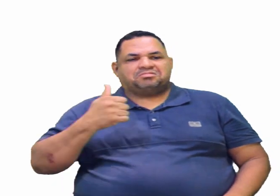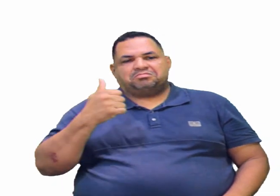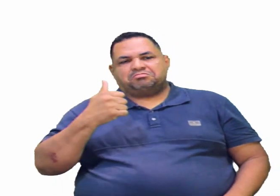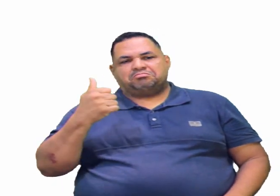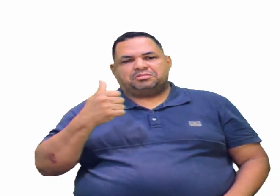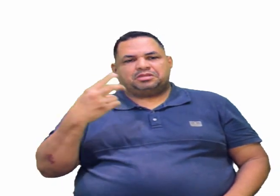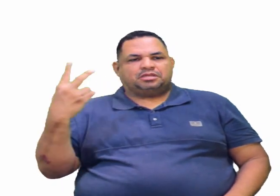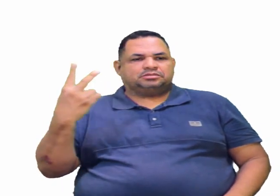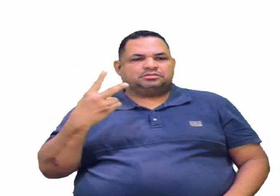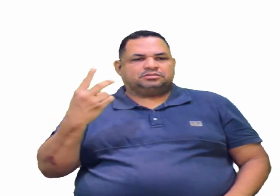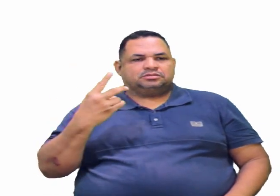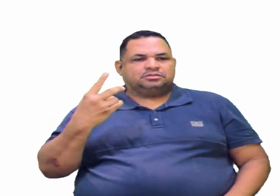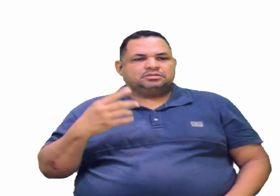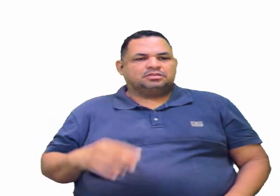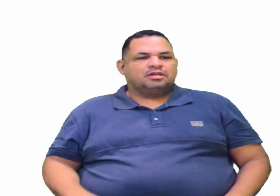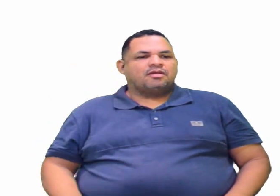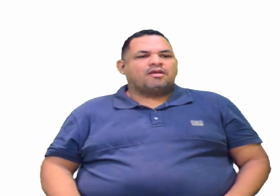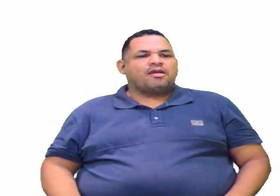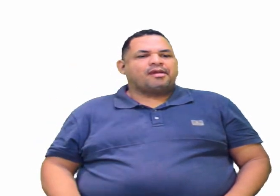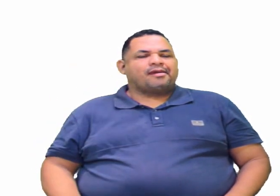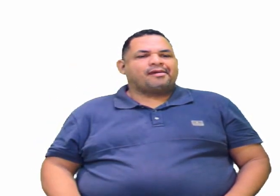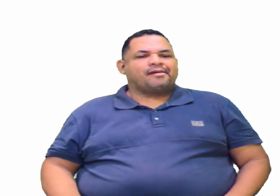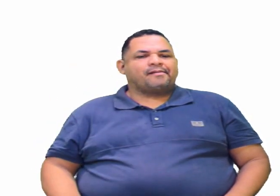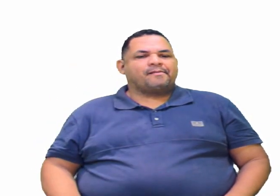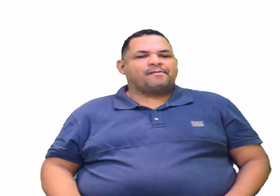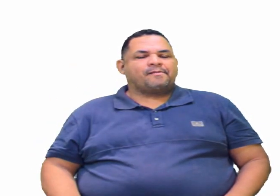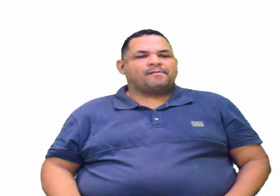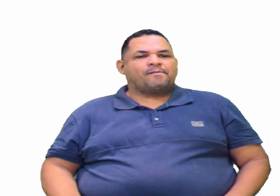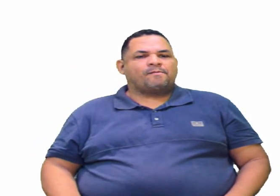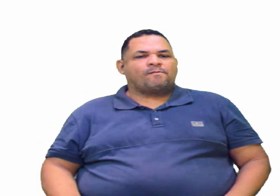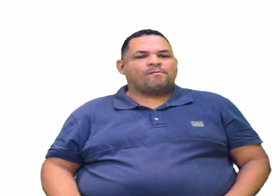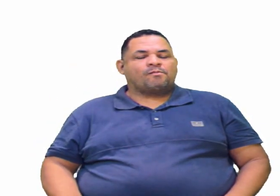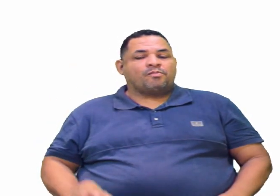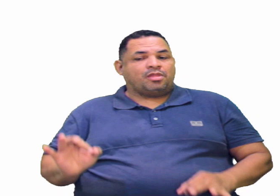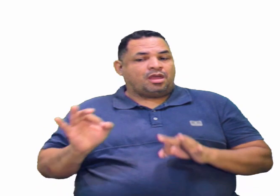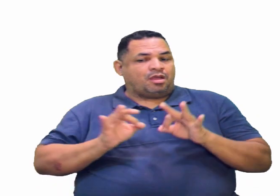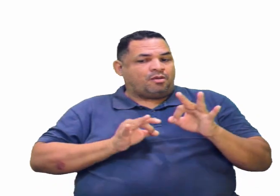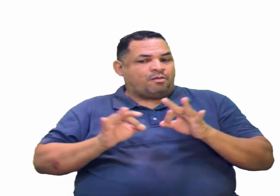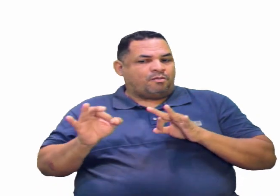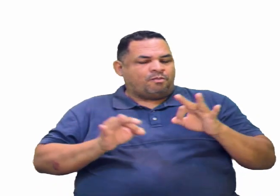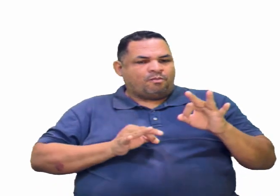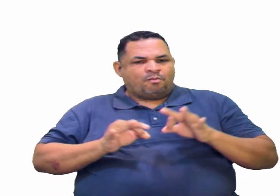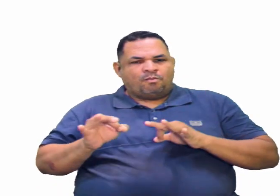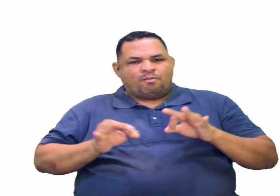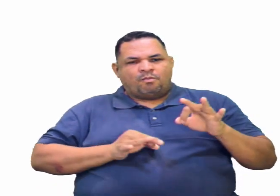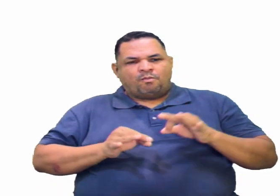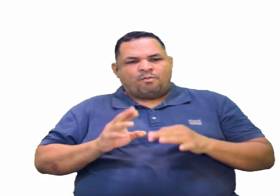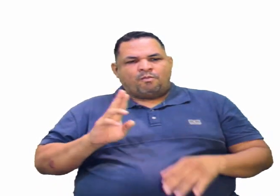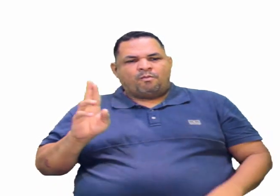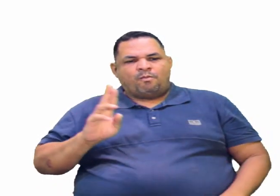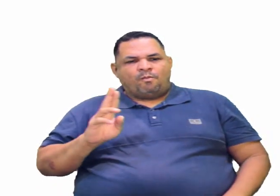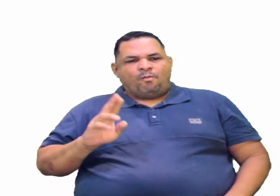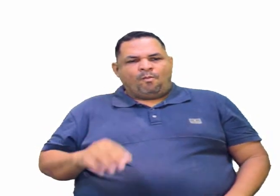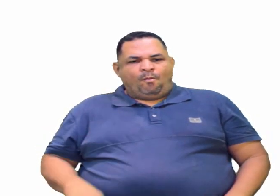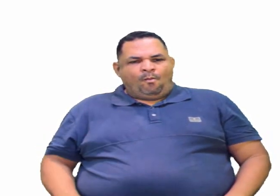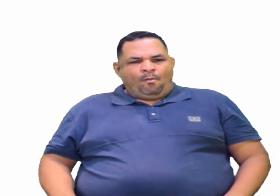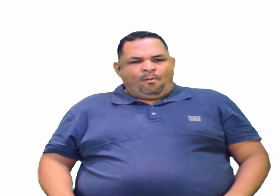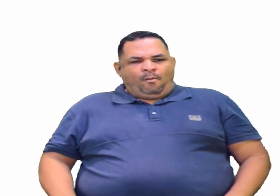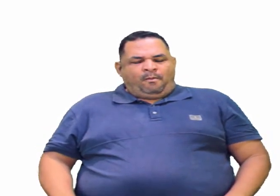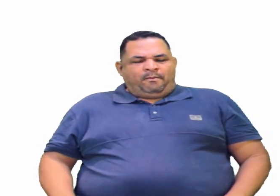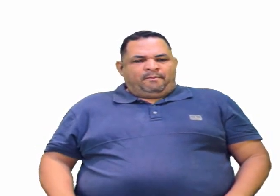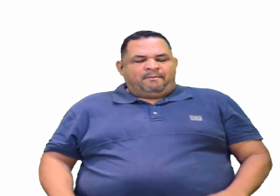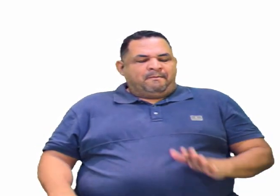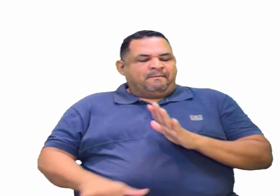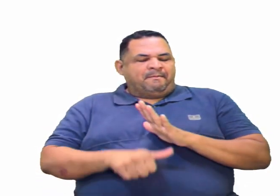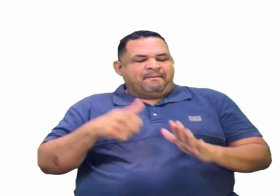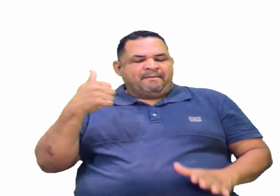primária, secundária ou terciária. Só que ele quer saber, na ordem, quem é essa fenilamina, se